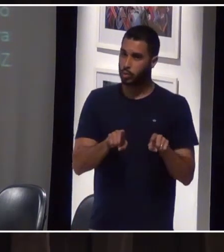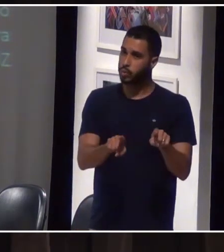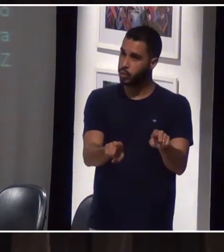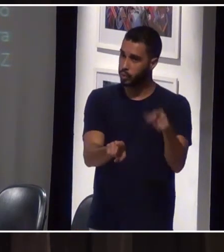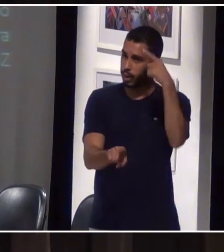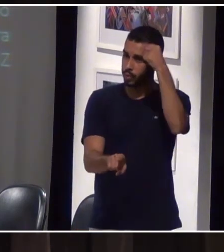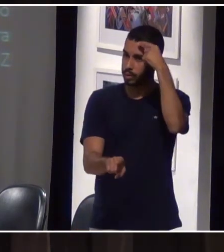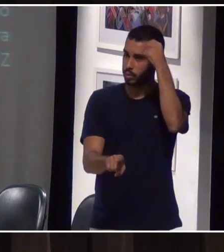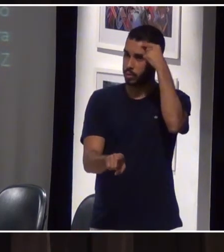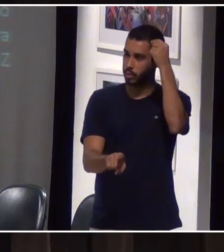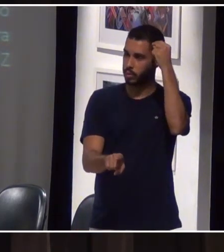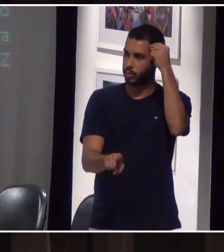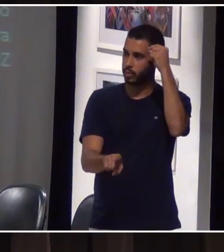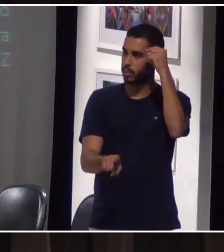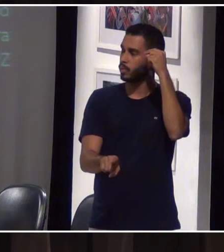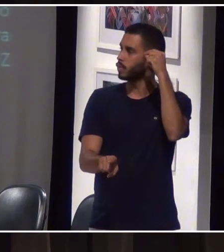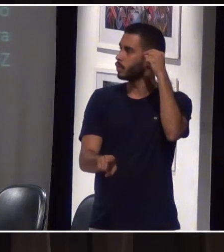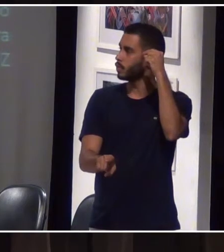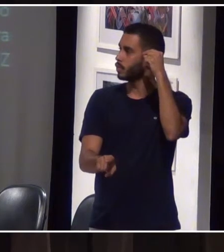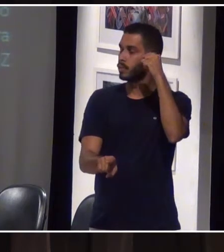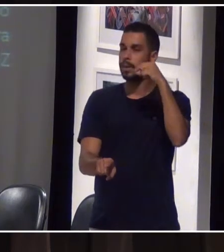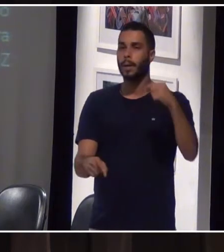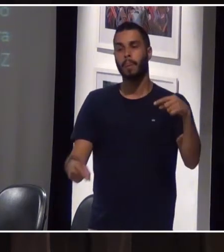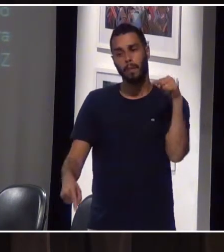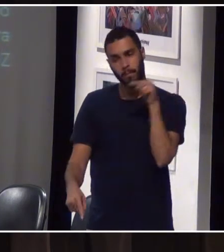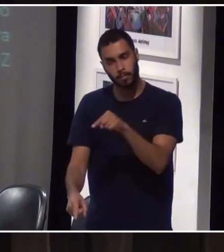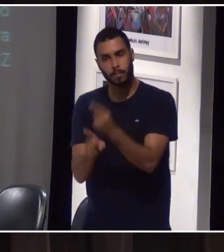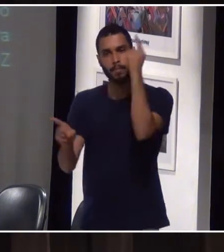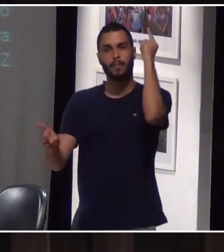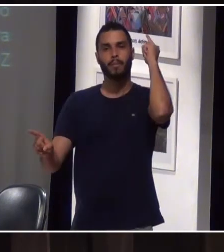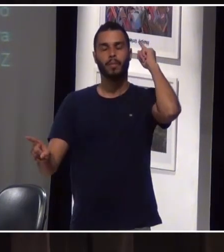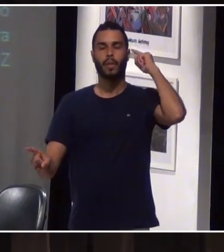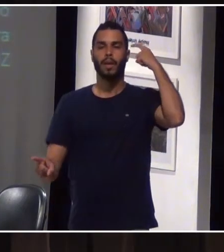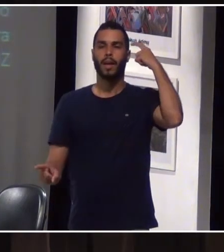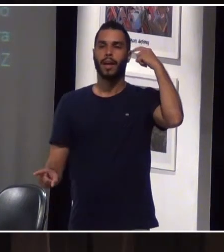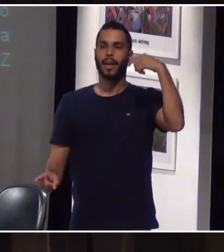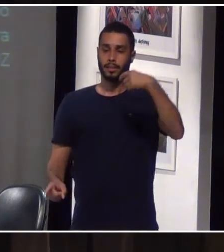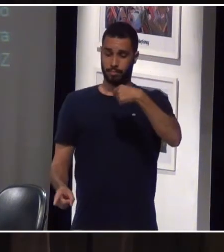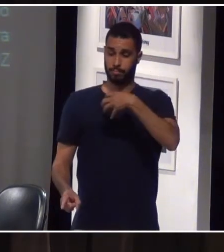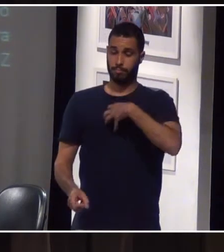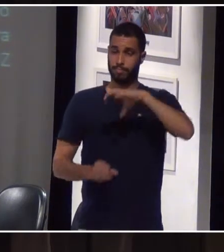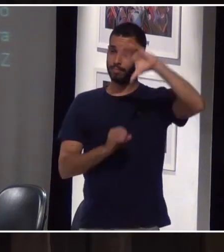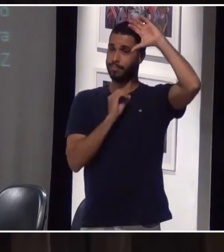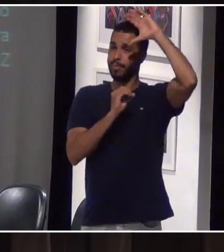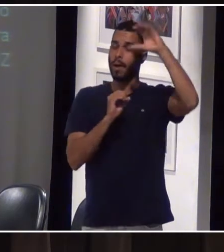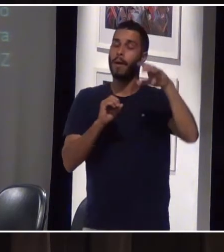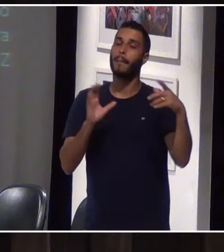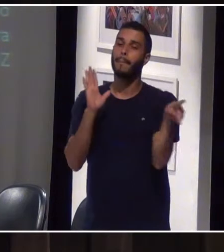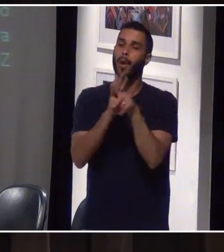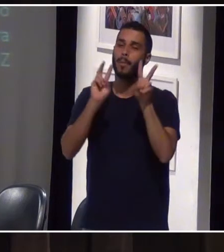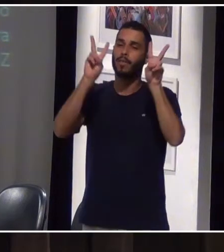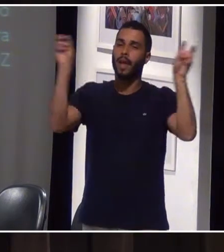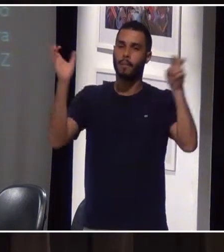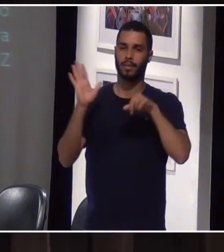graduação. Foi daí que surgiu o interesse e a pergunta de pesquisa dela. Quando